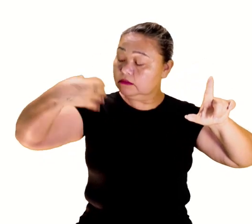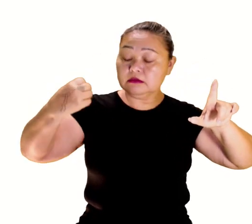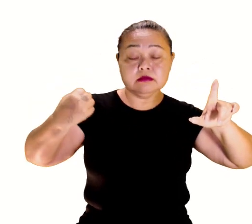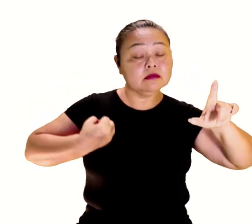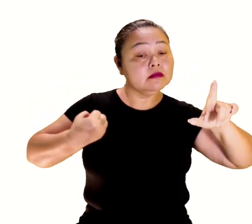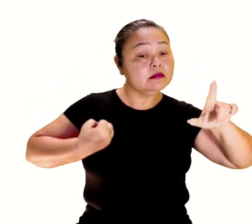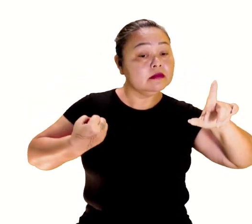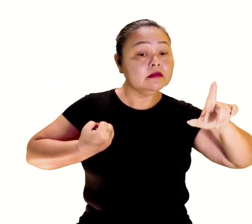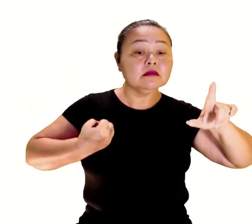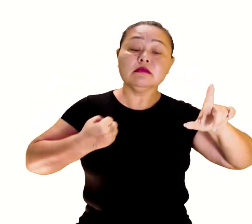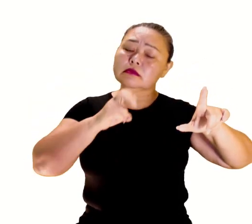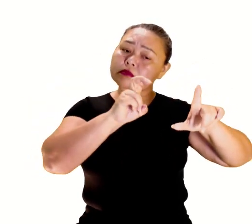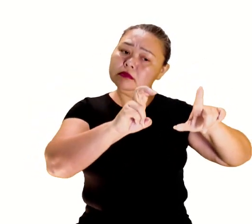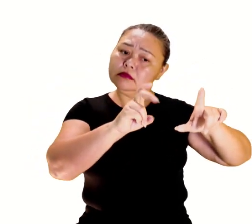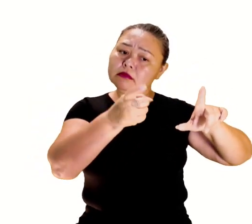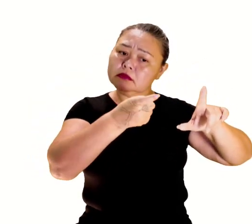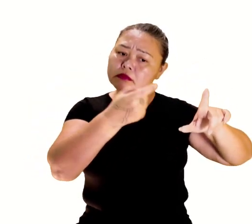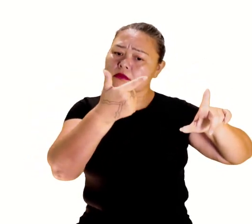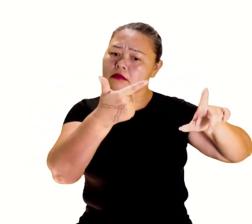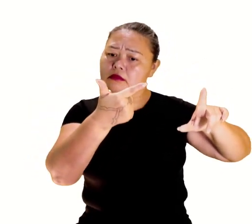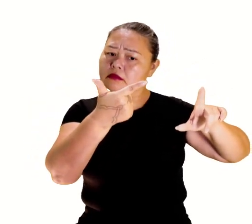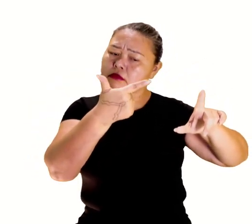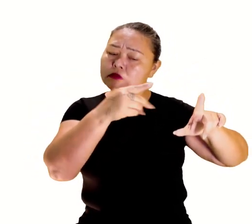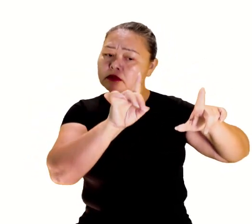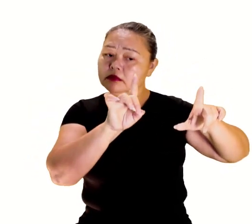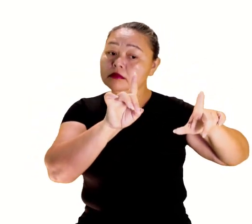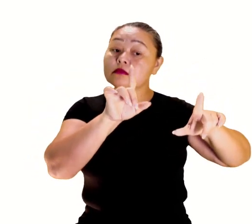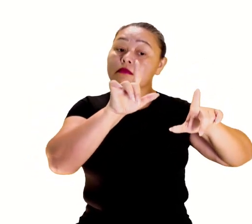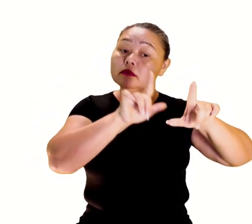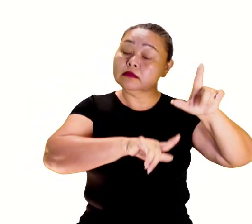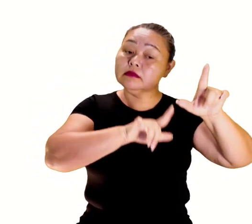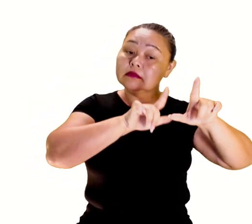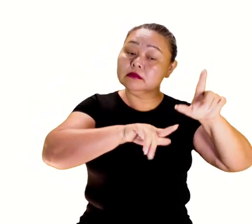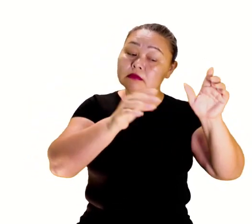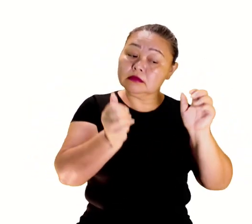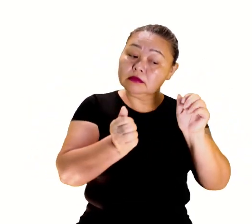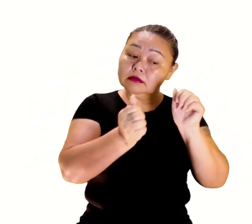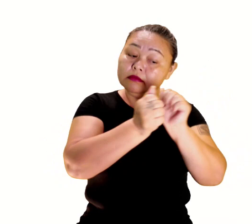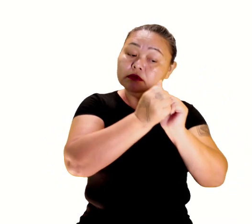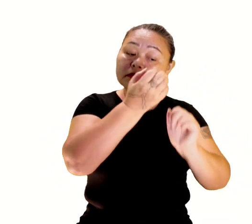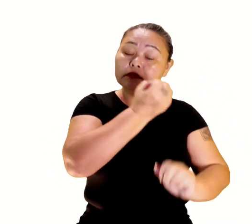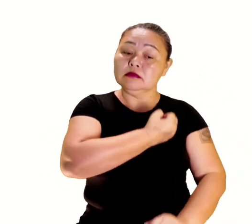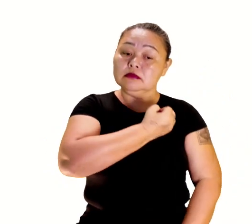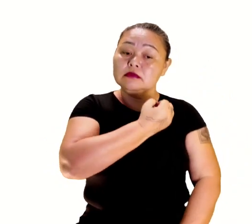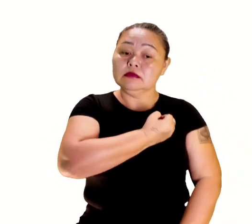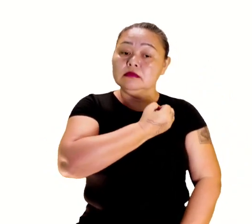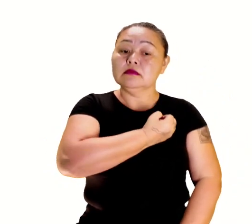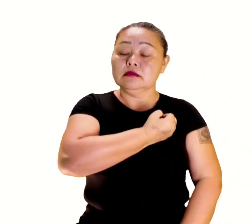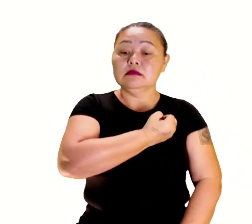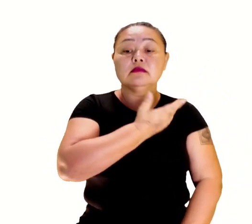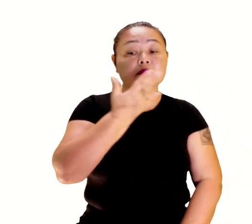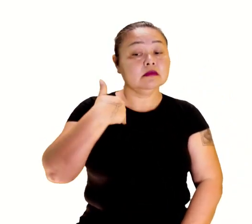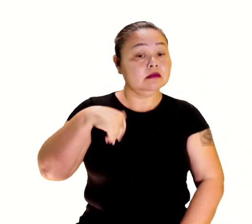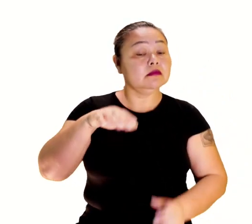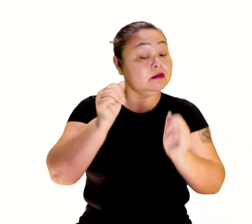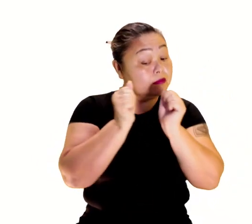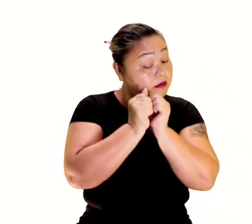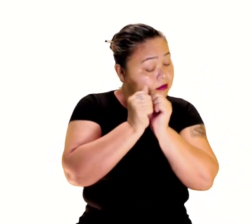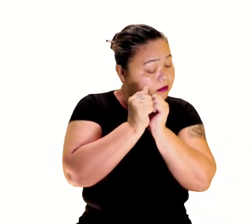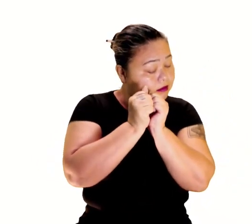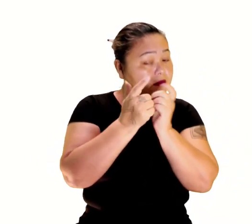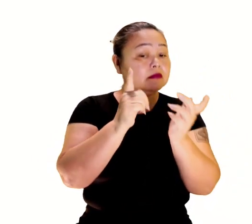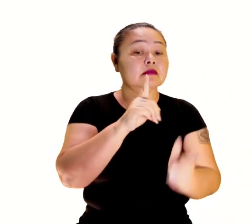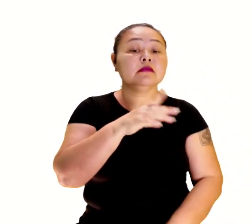mas o 5 tá lá com x e o 2 com x. Letras que a gente diz acompanhada dos números que, né, estão abraçadinhos a ela, né? Mas